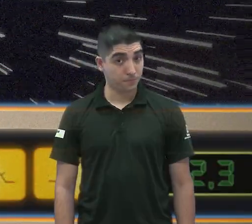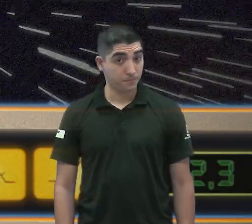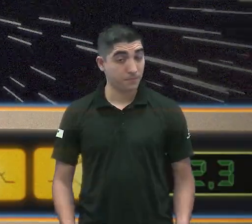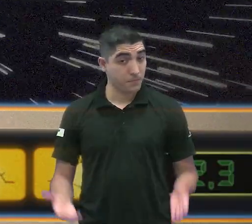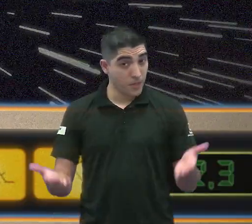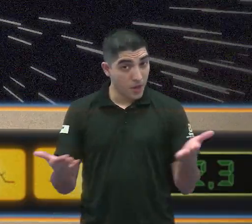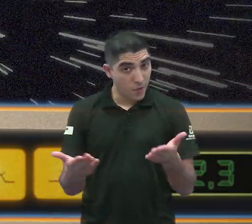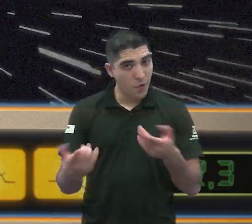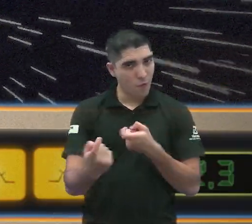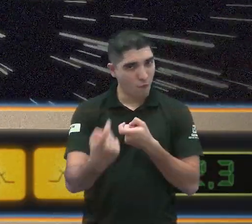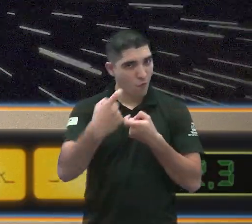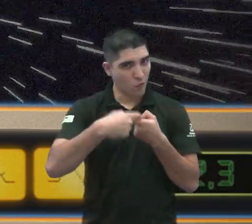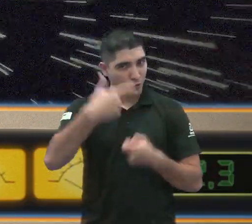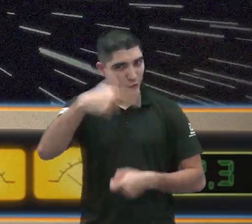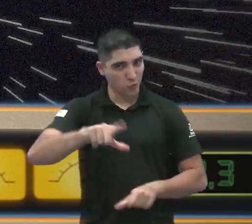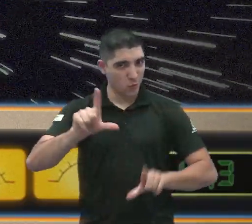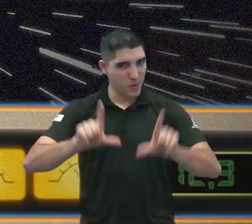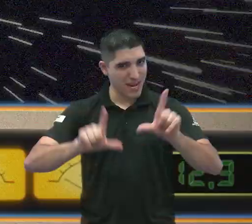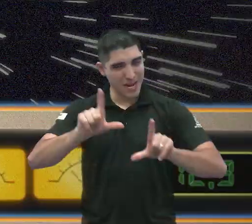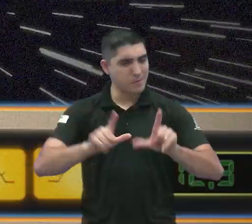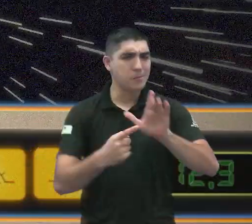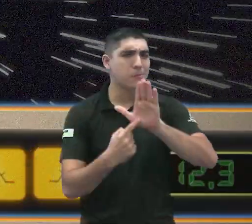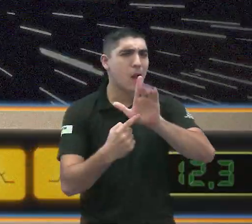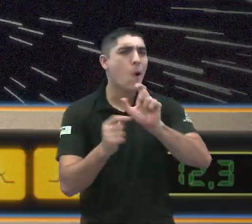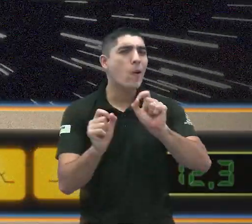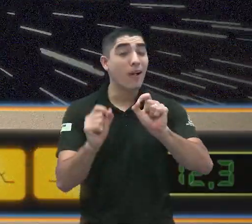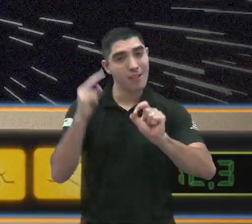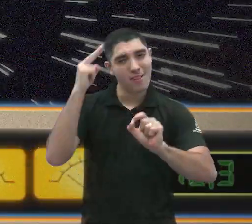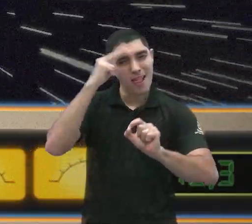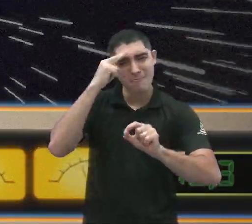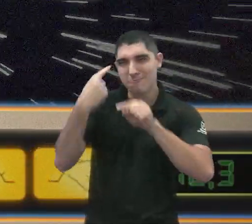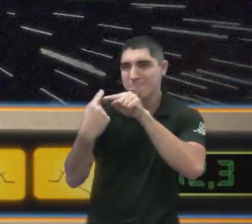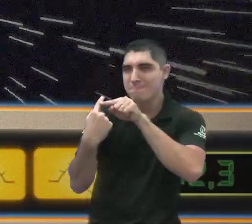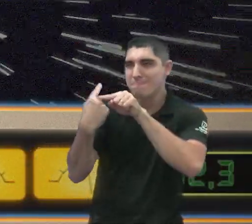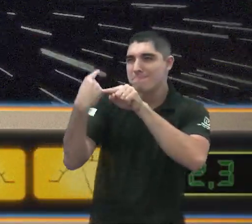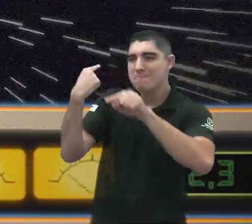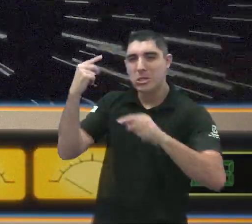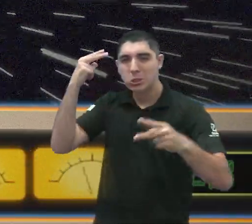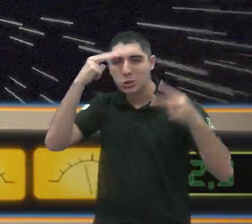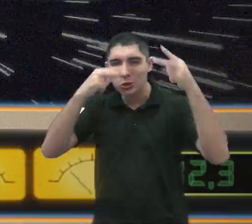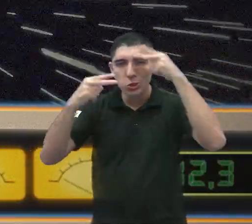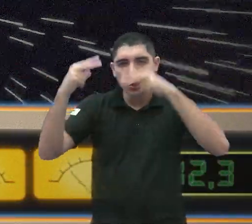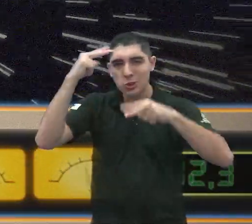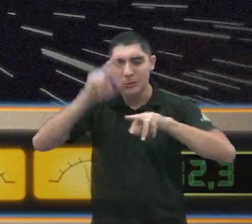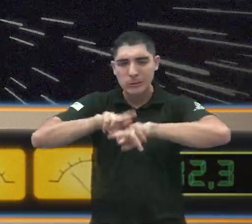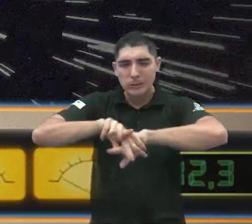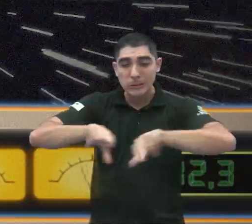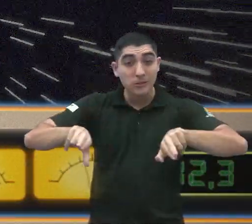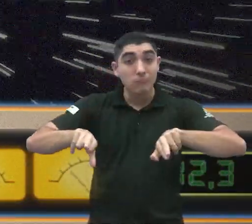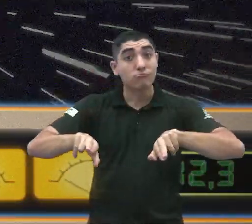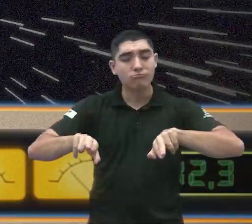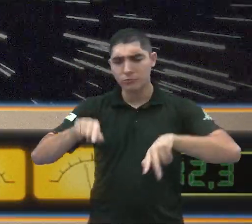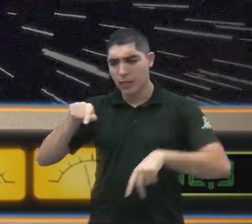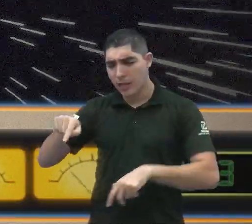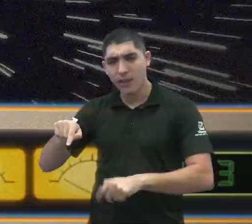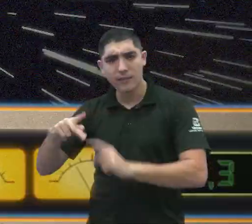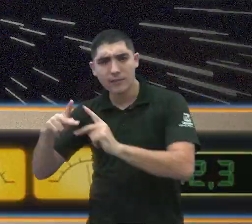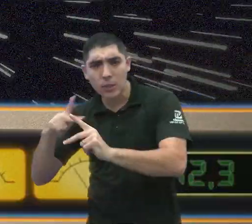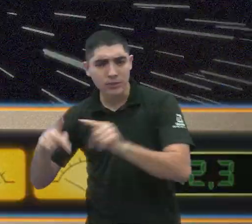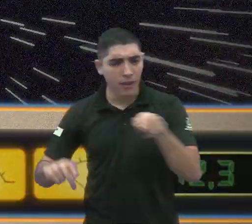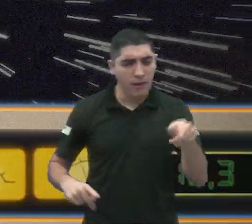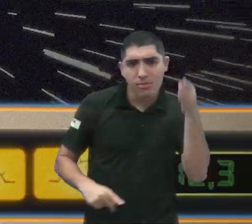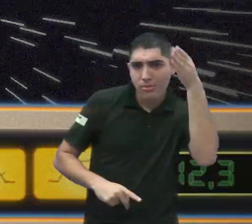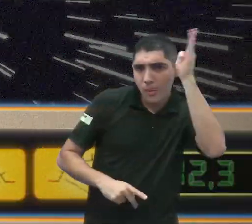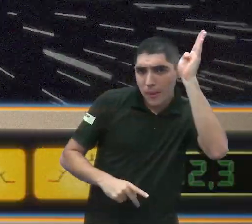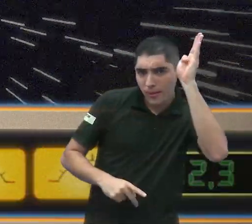De volta à nossa Câmara do Tempo para continuar viajando pelas histórias dessa relação que existe entre São José